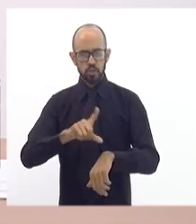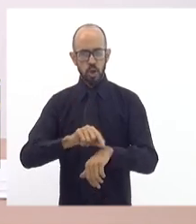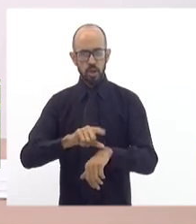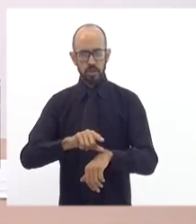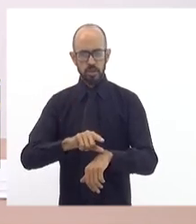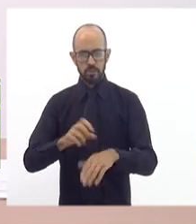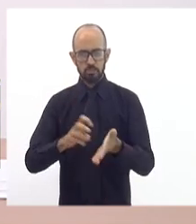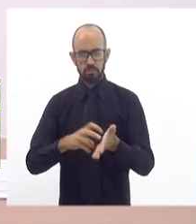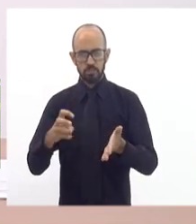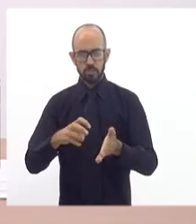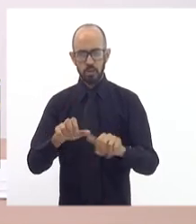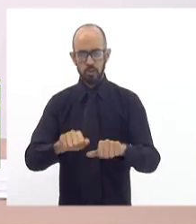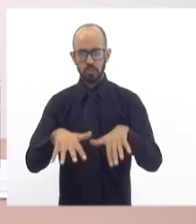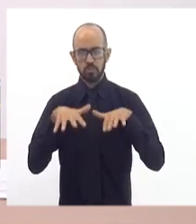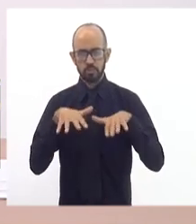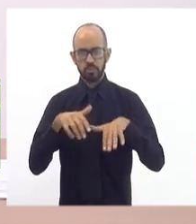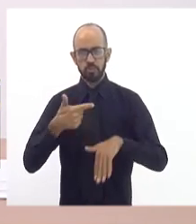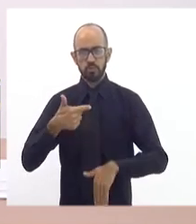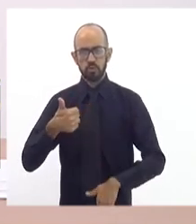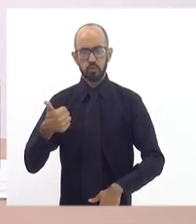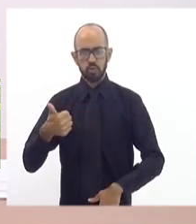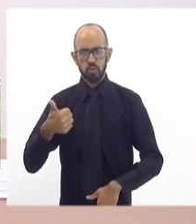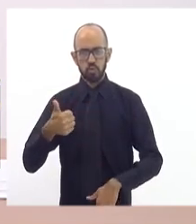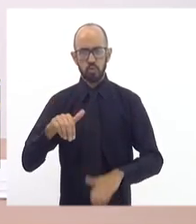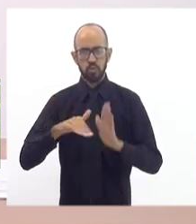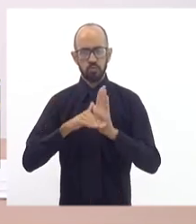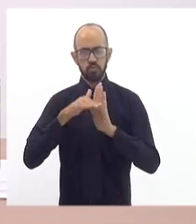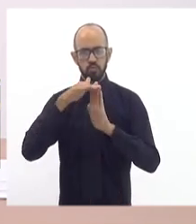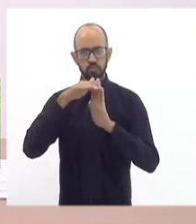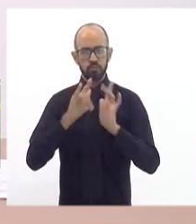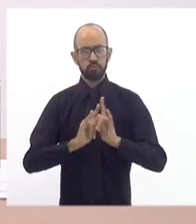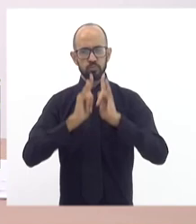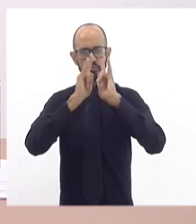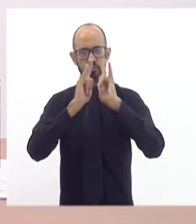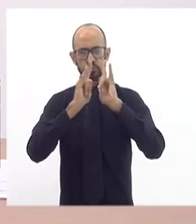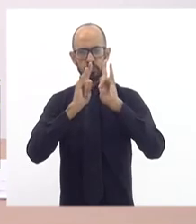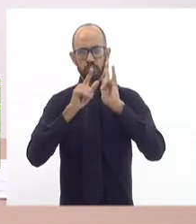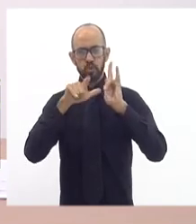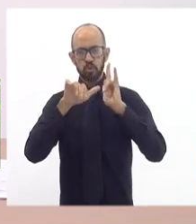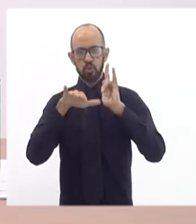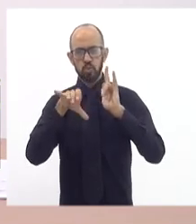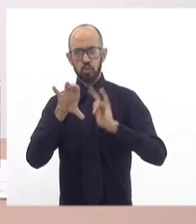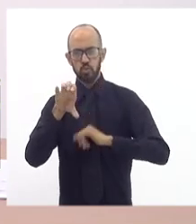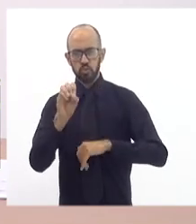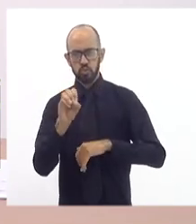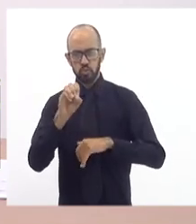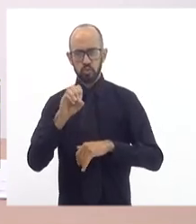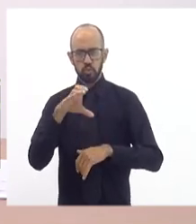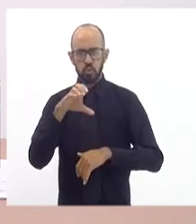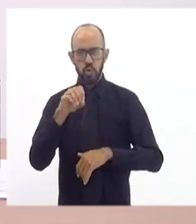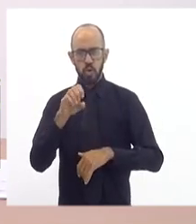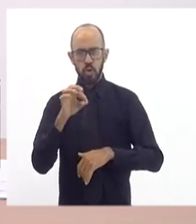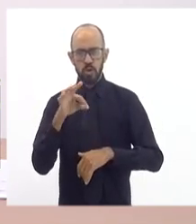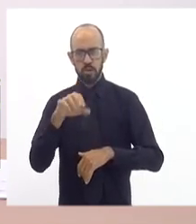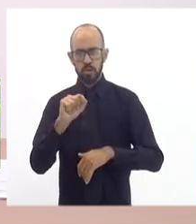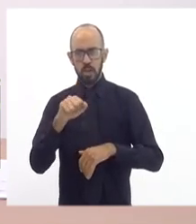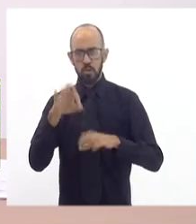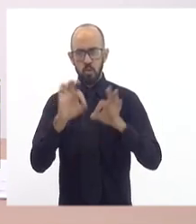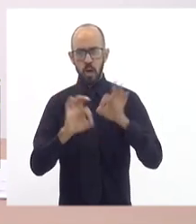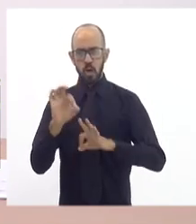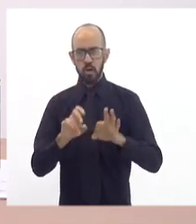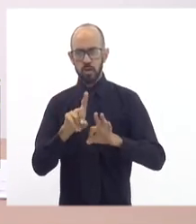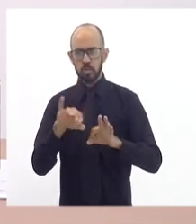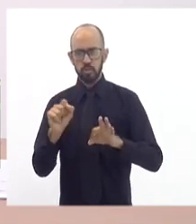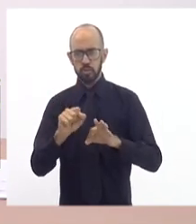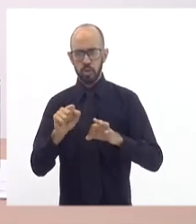no auditório 21º andar do edifício Lúcio Costa com a seguinte ordem do dia é